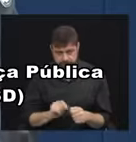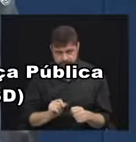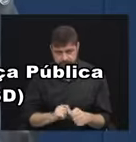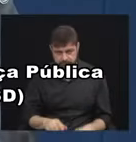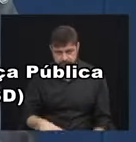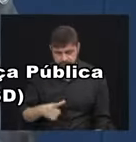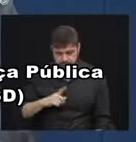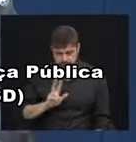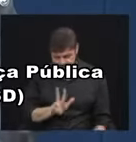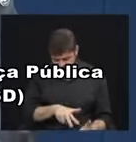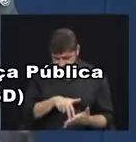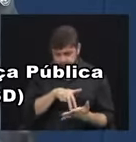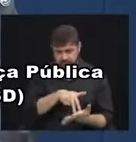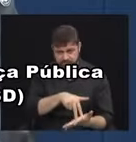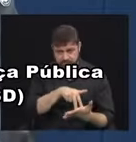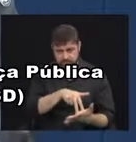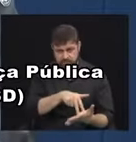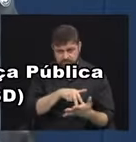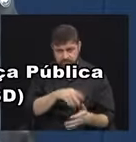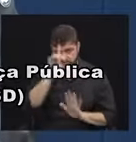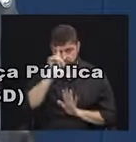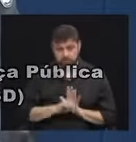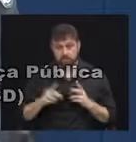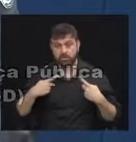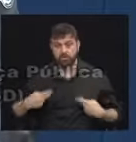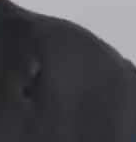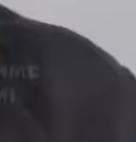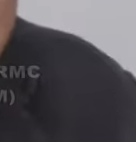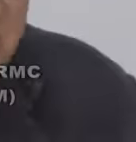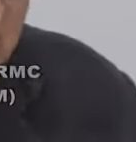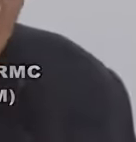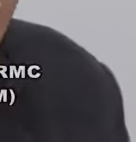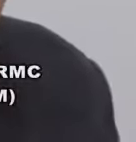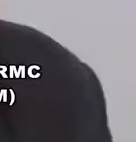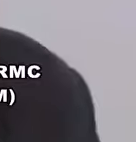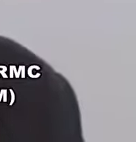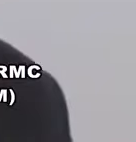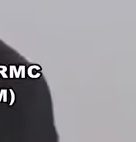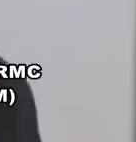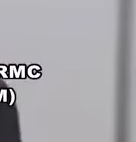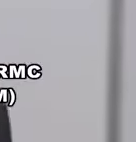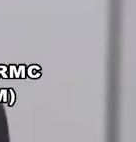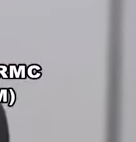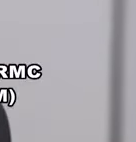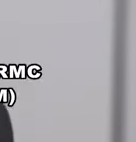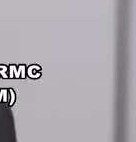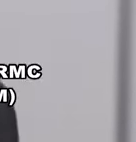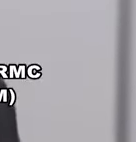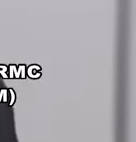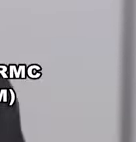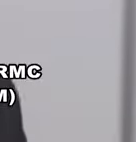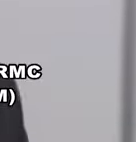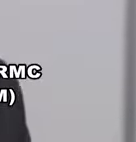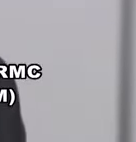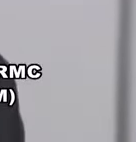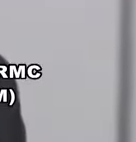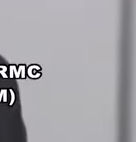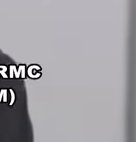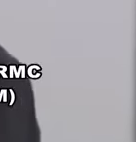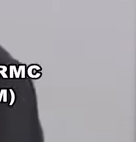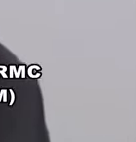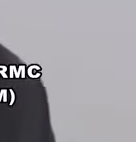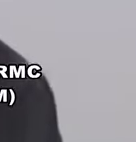vereador Tenente Santini, do PSD, vereador em primeiro mandato. A Comissão para Assuntos da Região Metropolitana de Campinas tem a